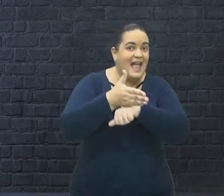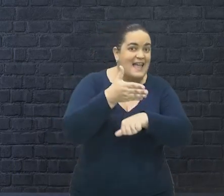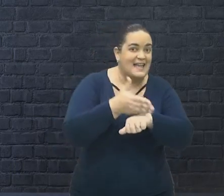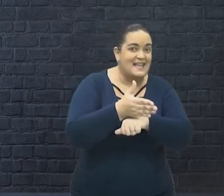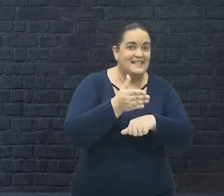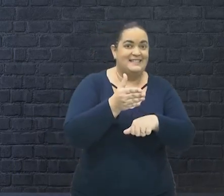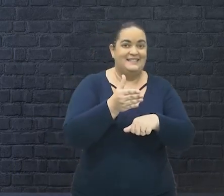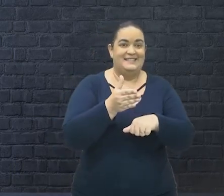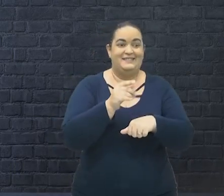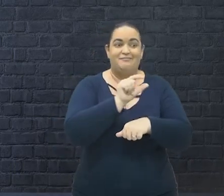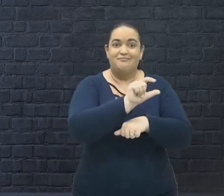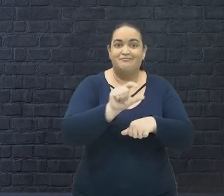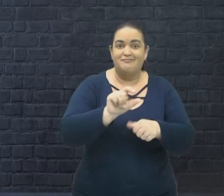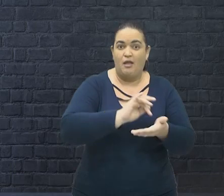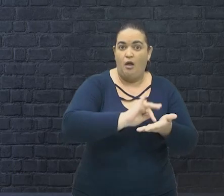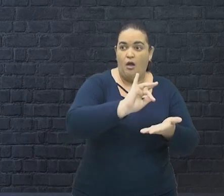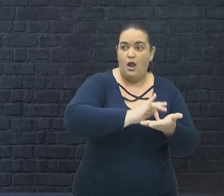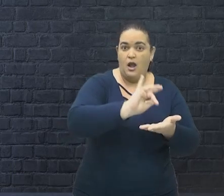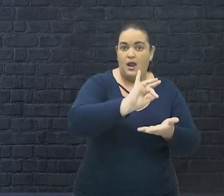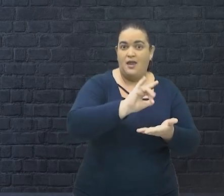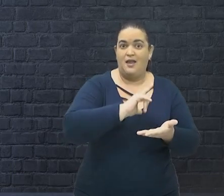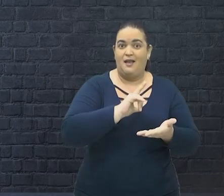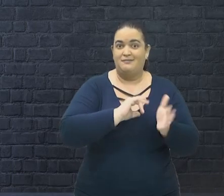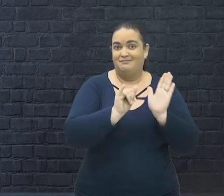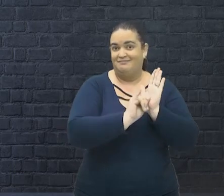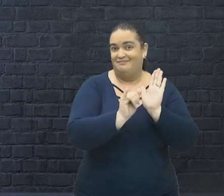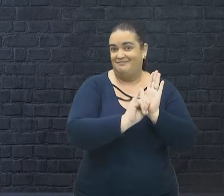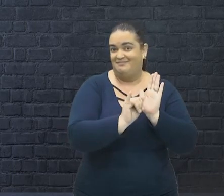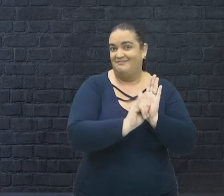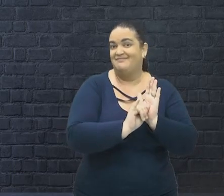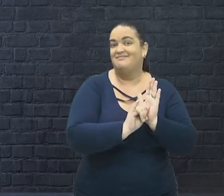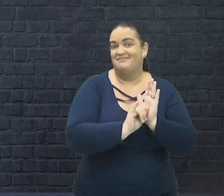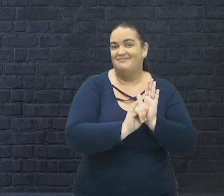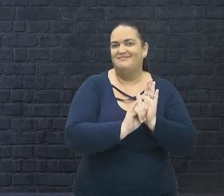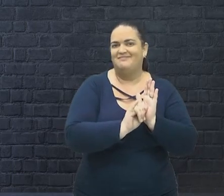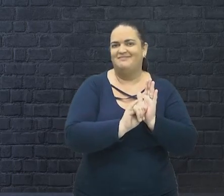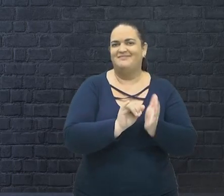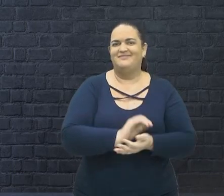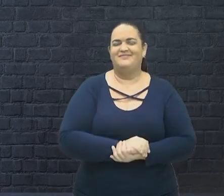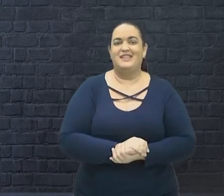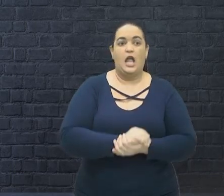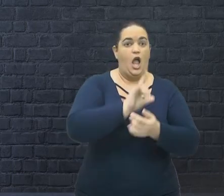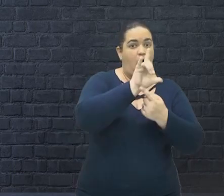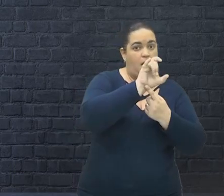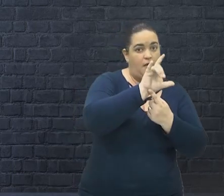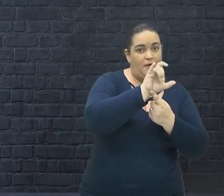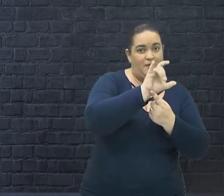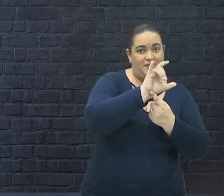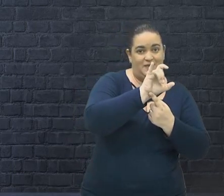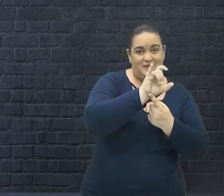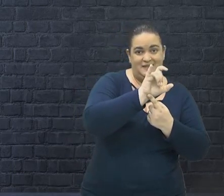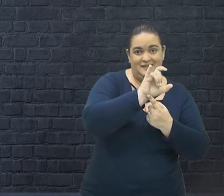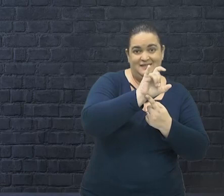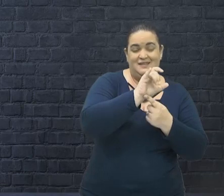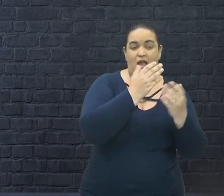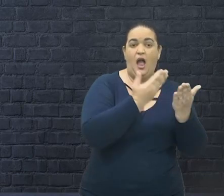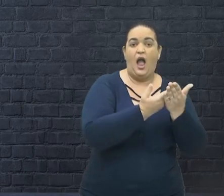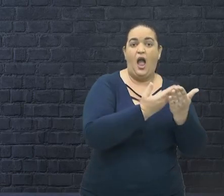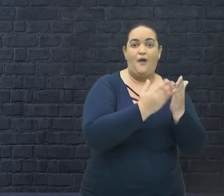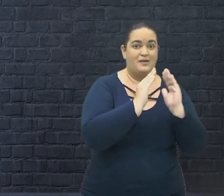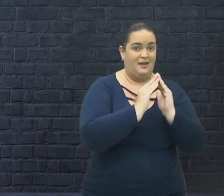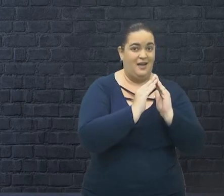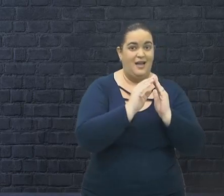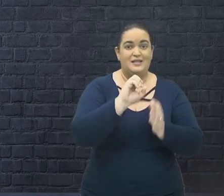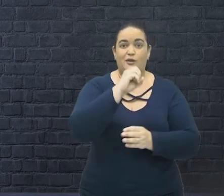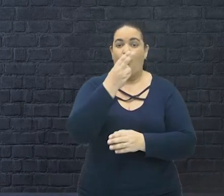a acessar o link que tem o edital nesses canais que eu já citei, tanto na bio do Aula